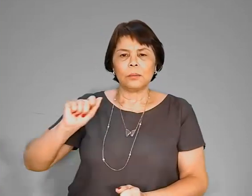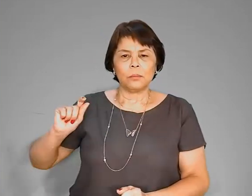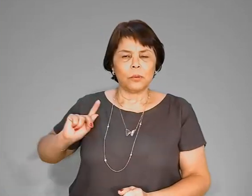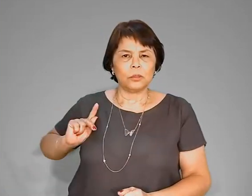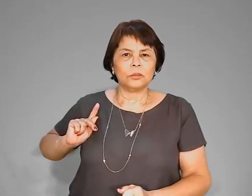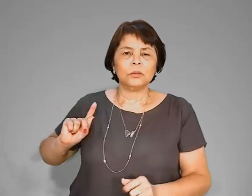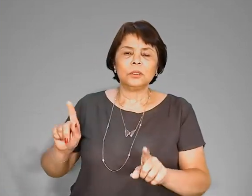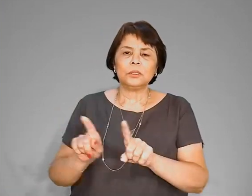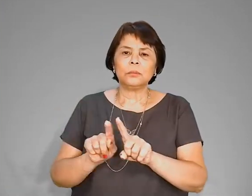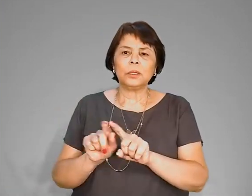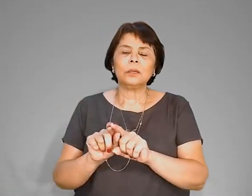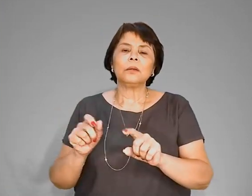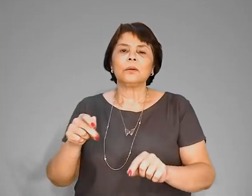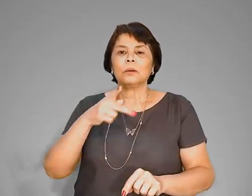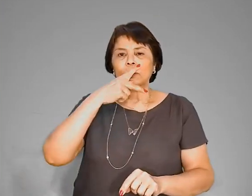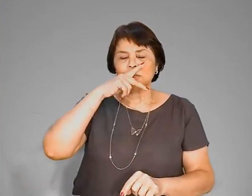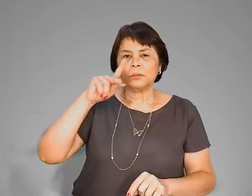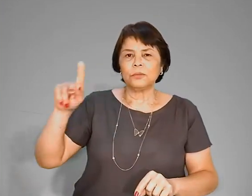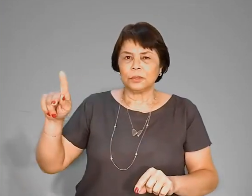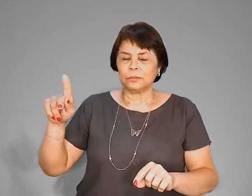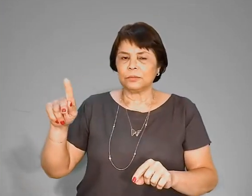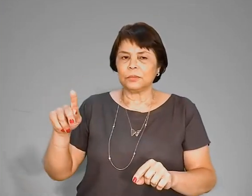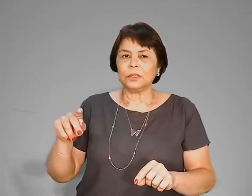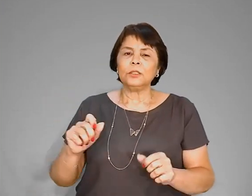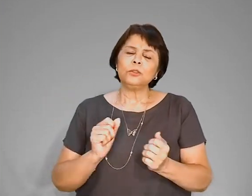a pedra angular.